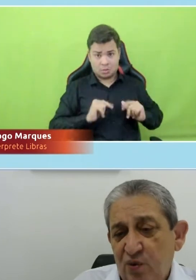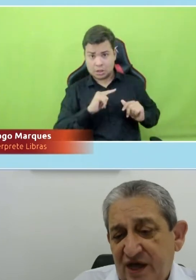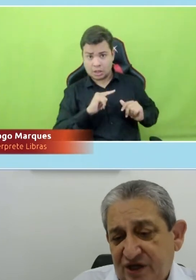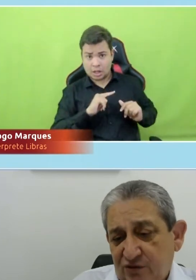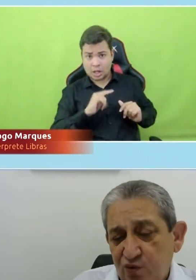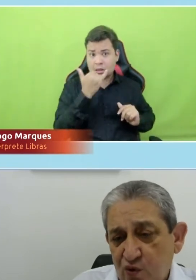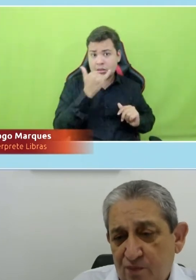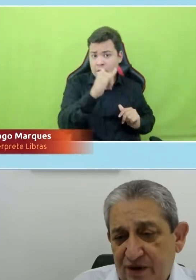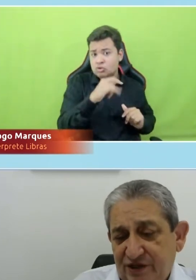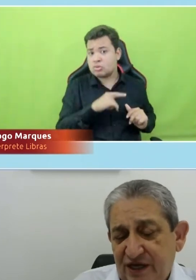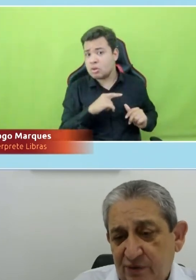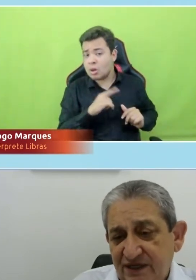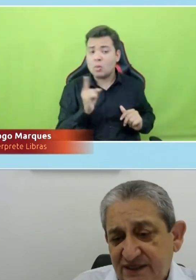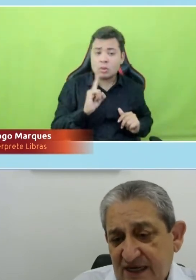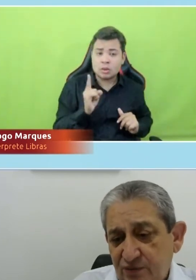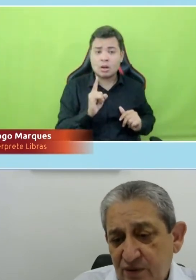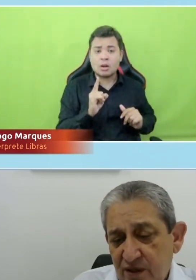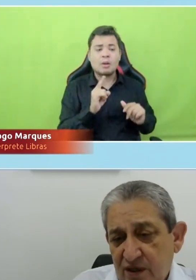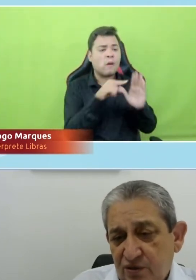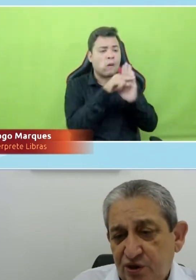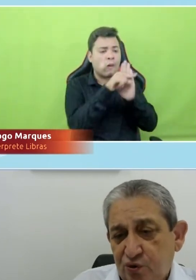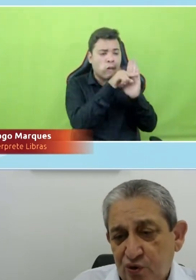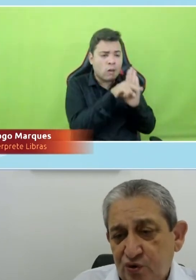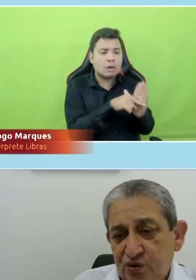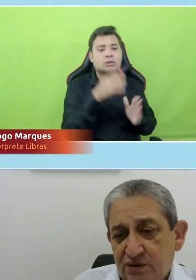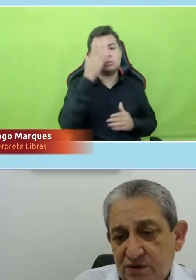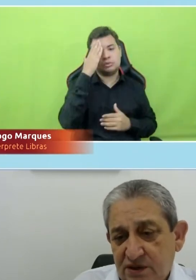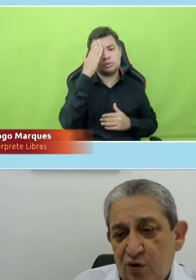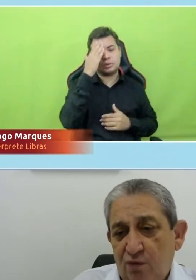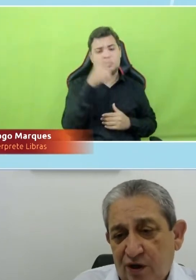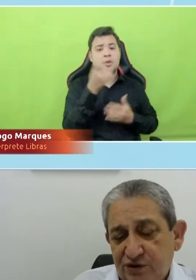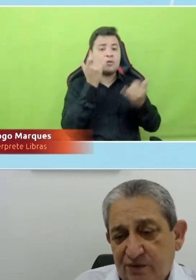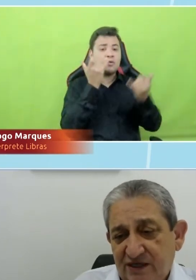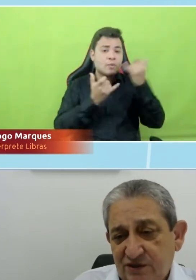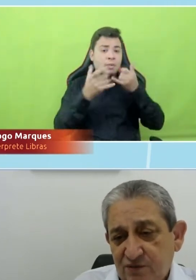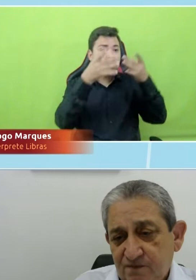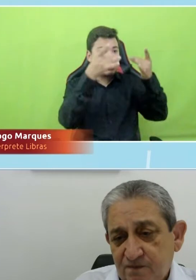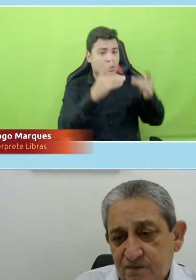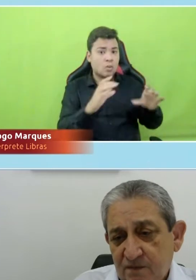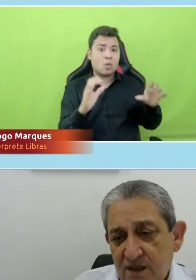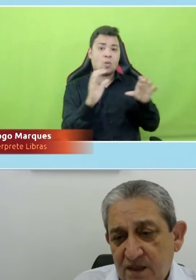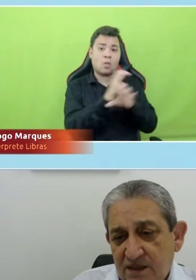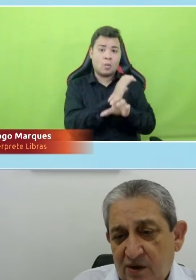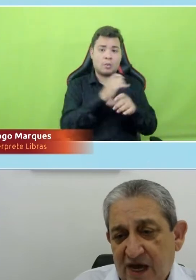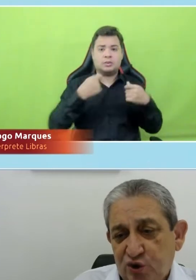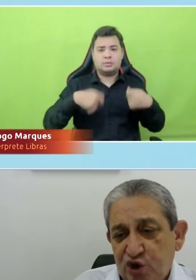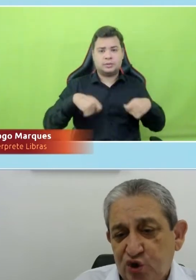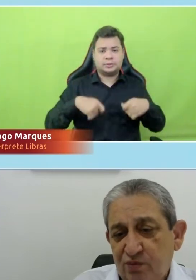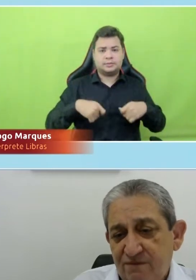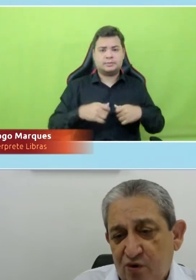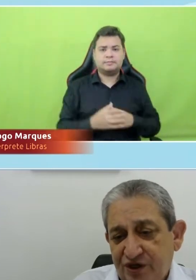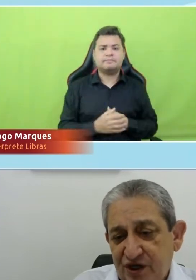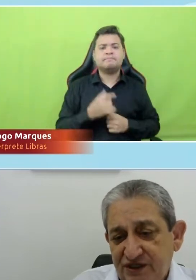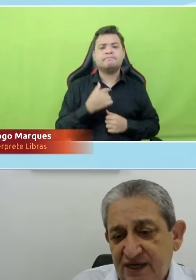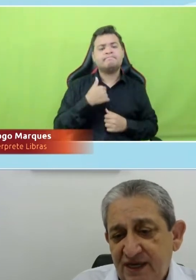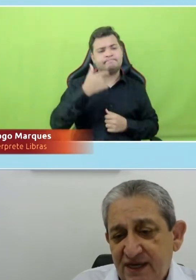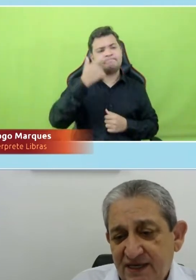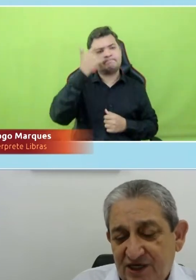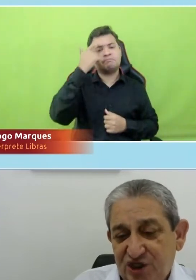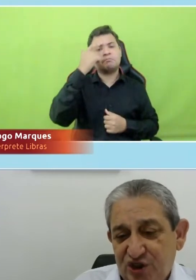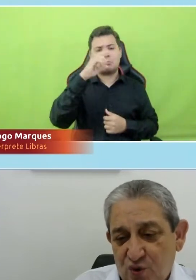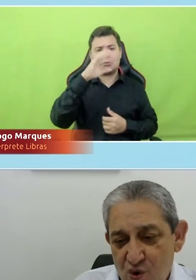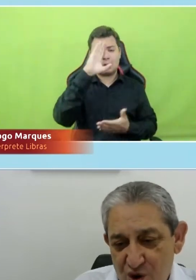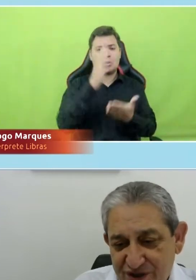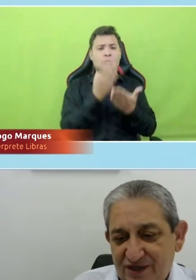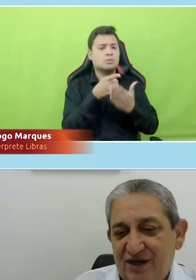um retrato muito completo e atualizado de todos os quilombolas do Brasil. Então, eu acho de suma importância e a